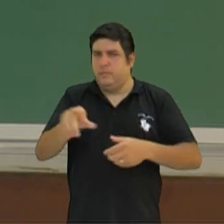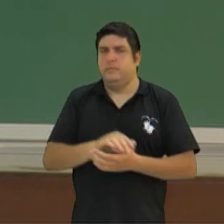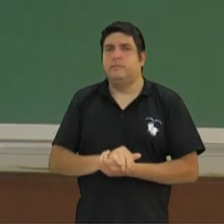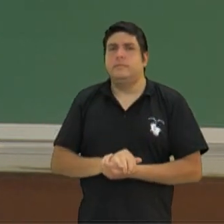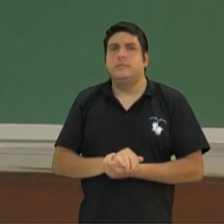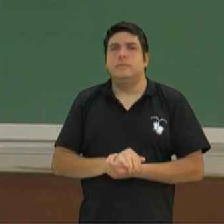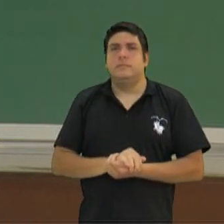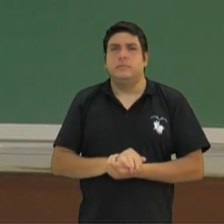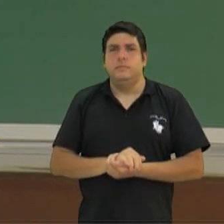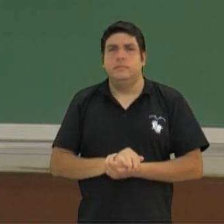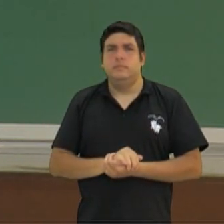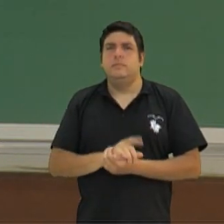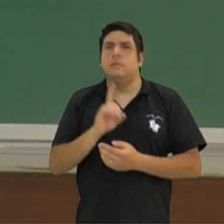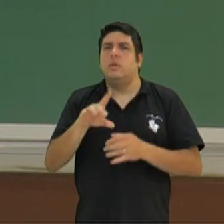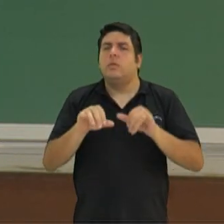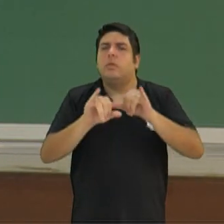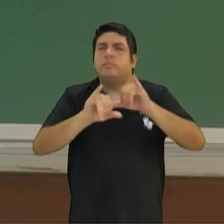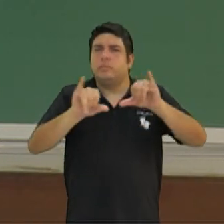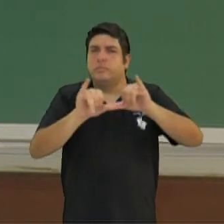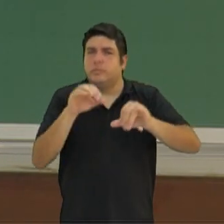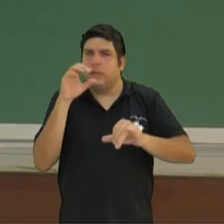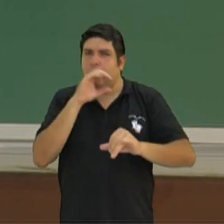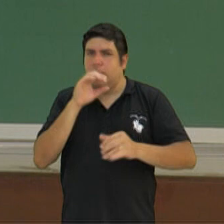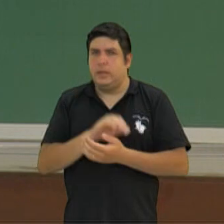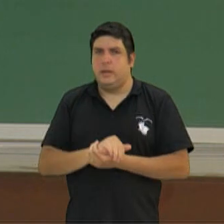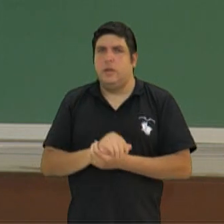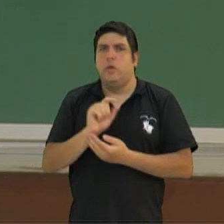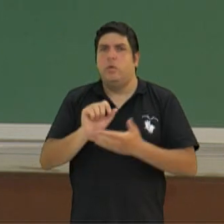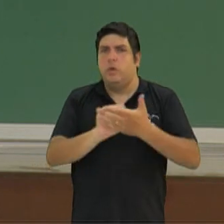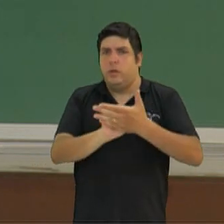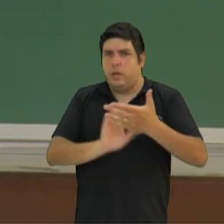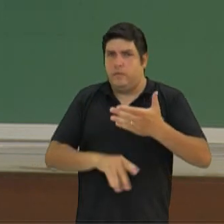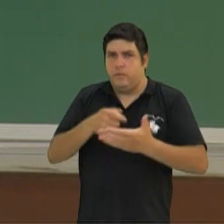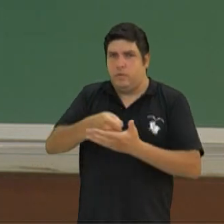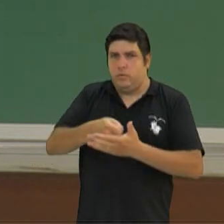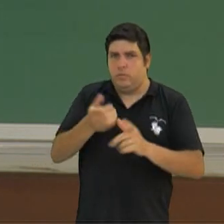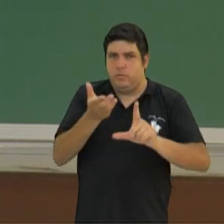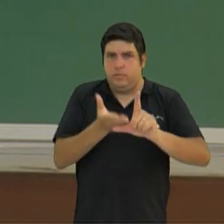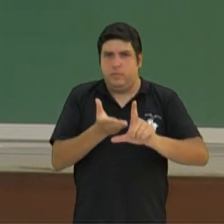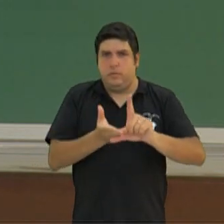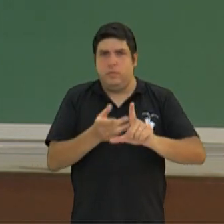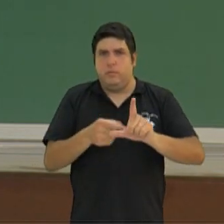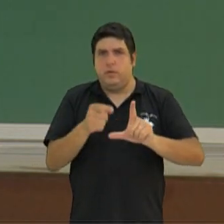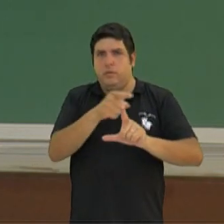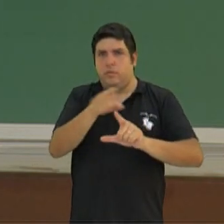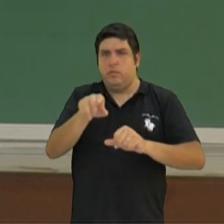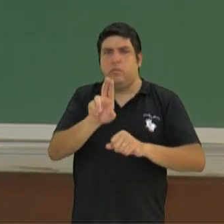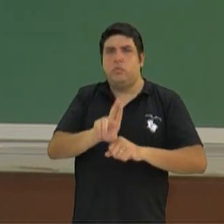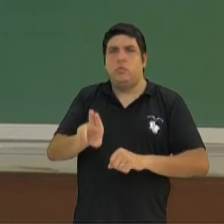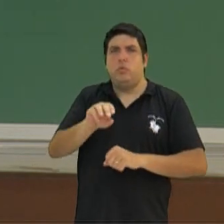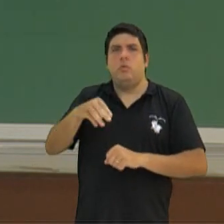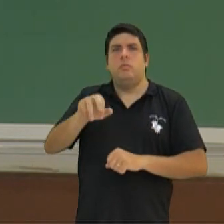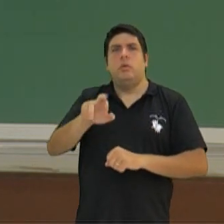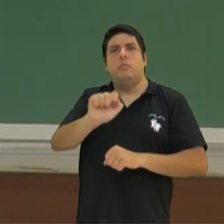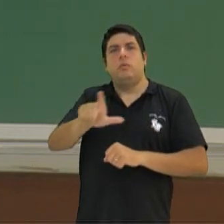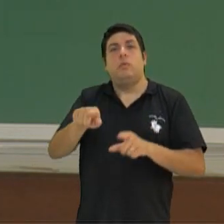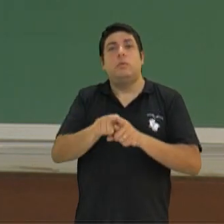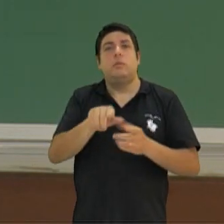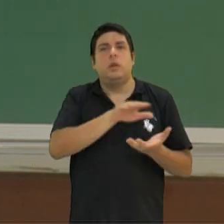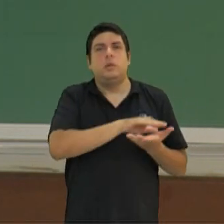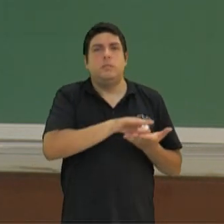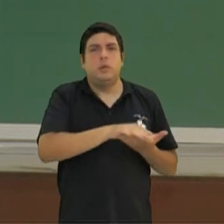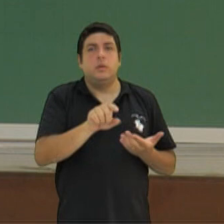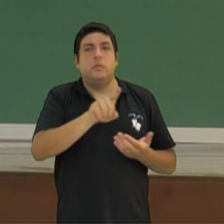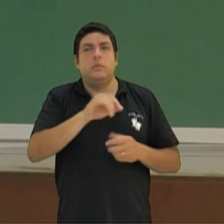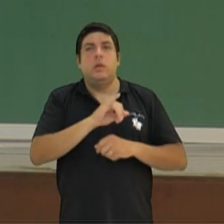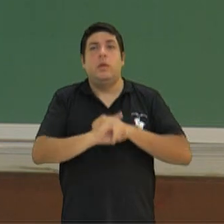anterior, só dar um recadinho aqui para vocês sobre as atividades obrigatórias lá do Classroom, né, a utilização do mural e as trilhas pedagógicas, para a